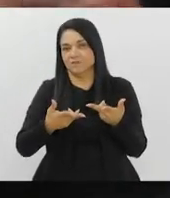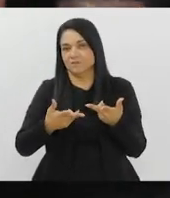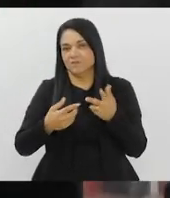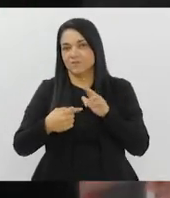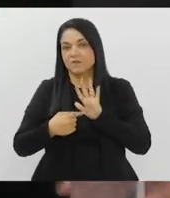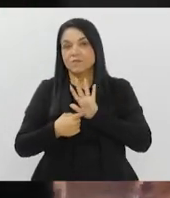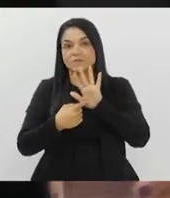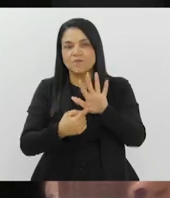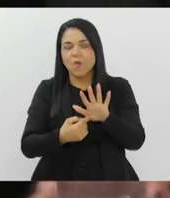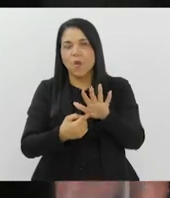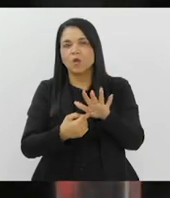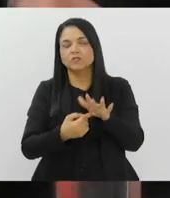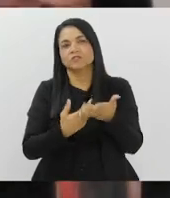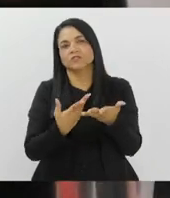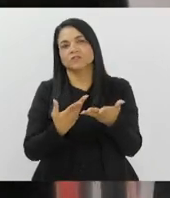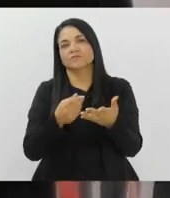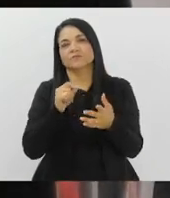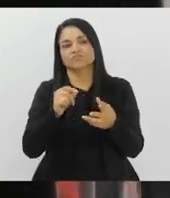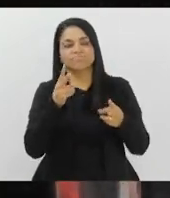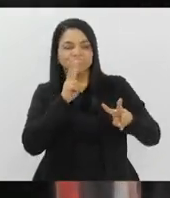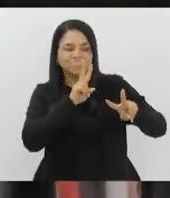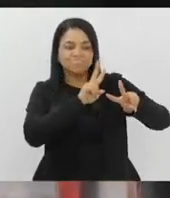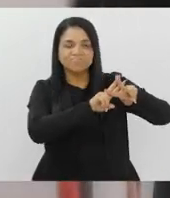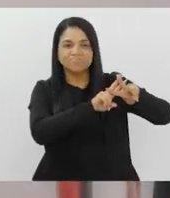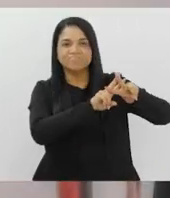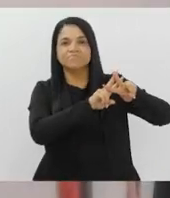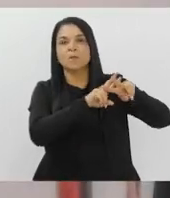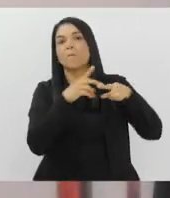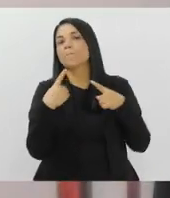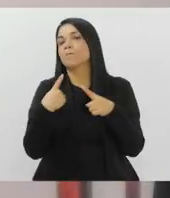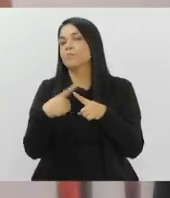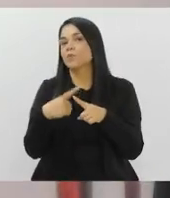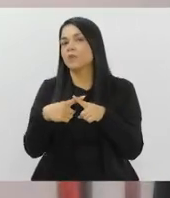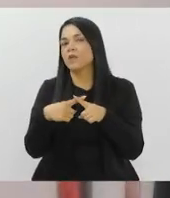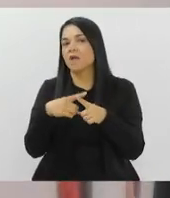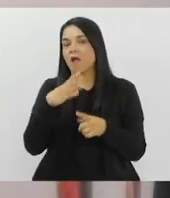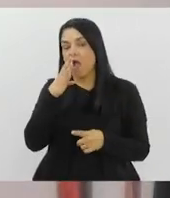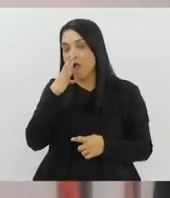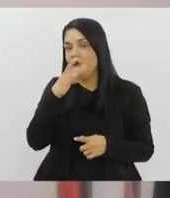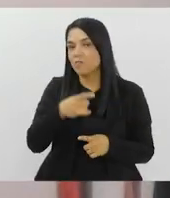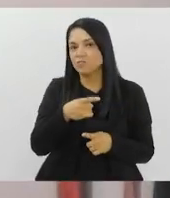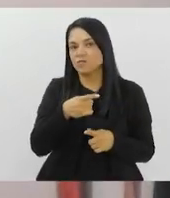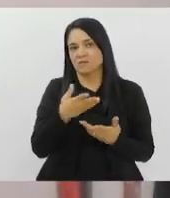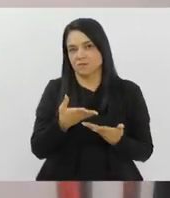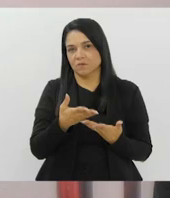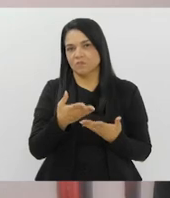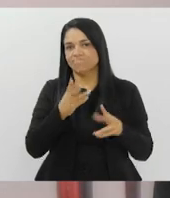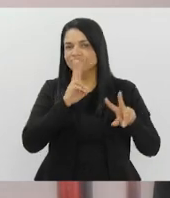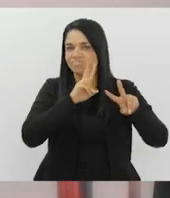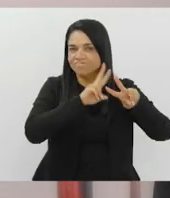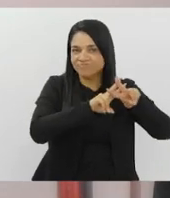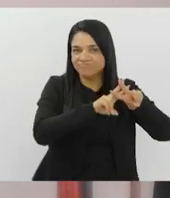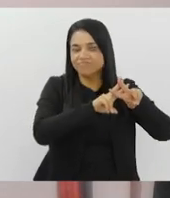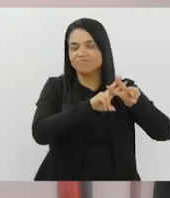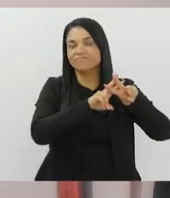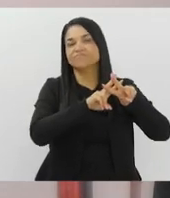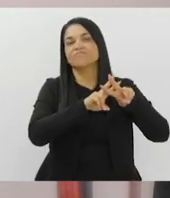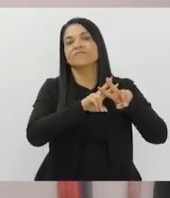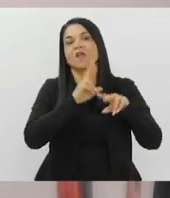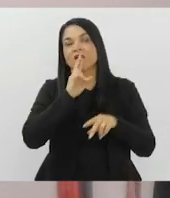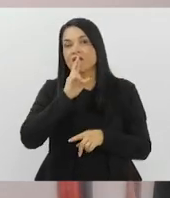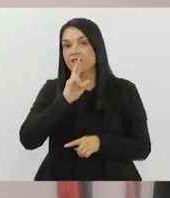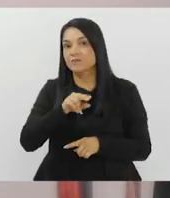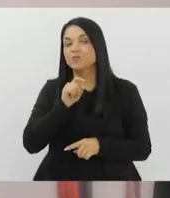Os próprios motivos que produzem a prisão dessas mulheres, né? As acusações que levam essas mulheres à prisão são um resultado